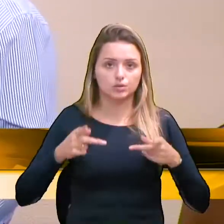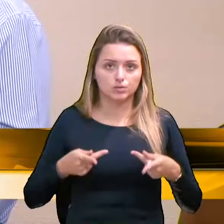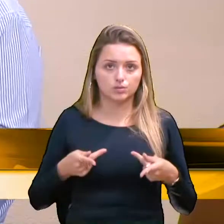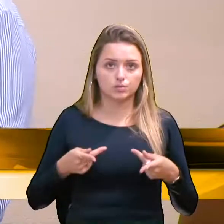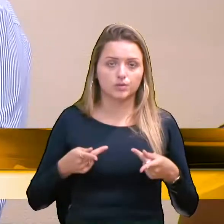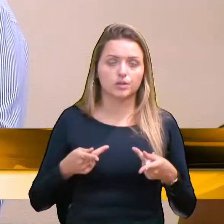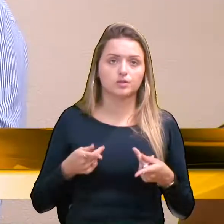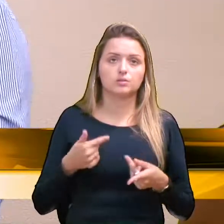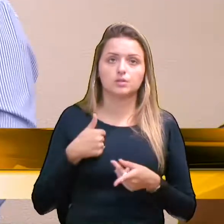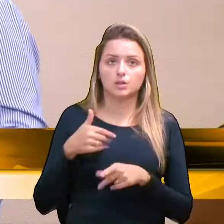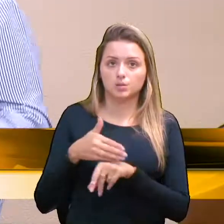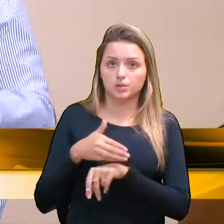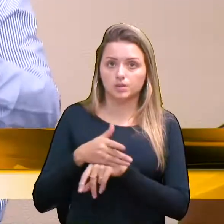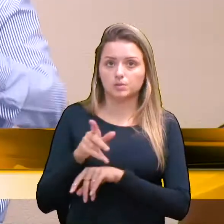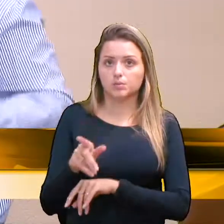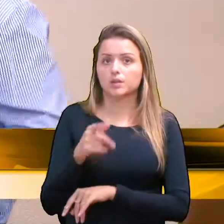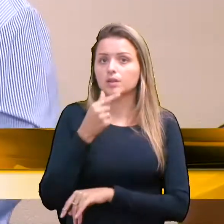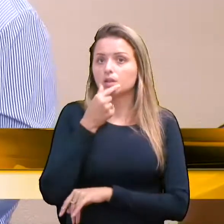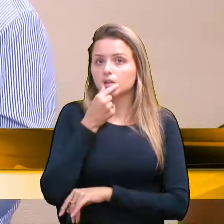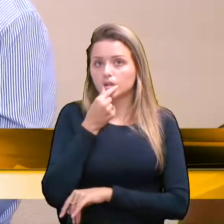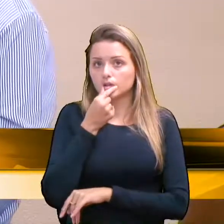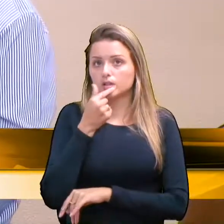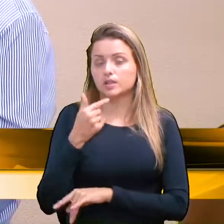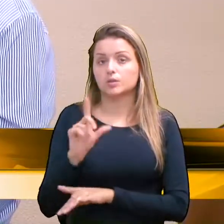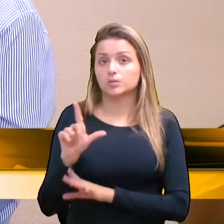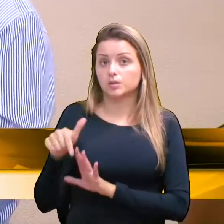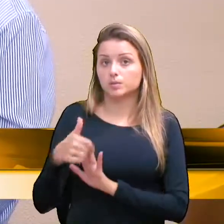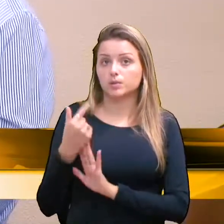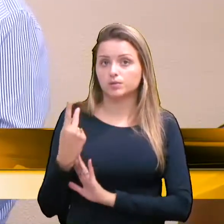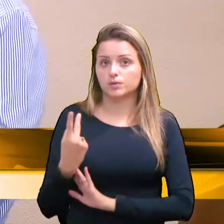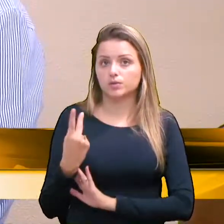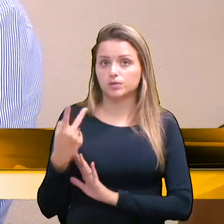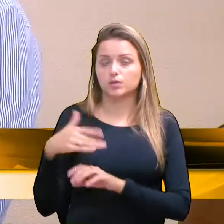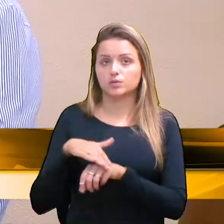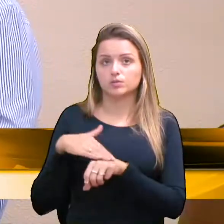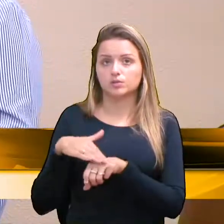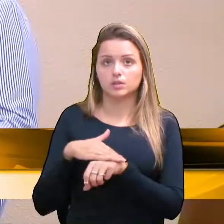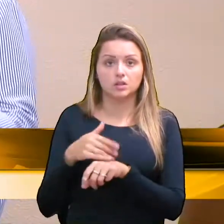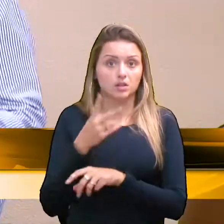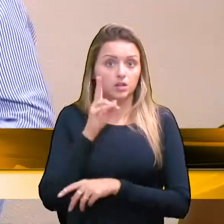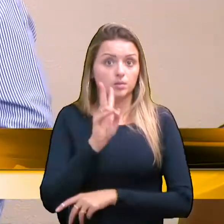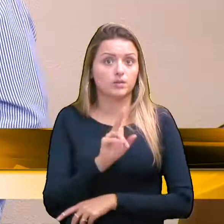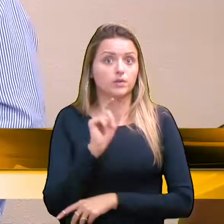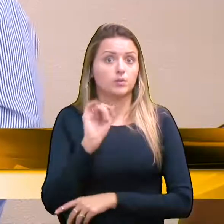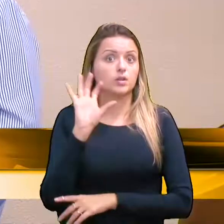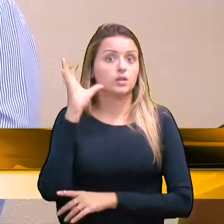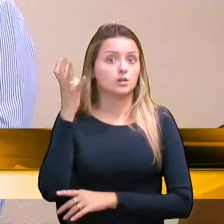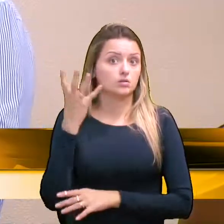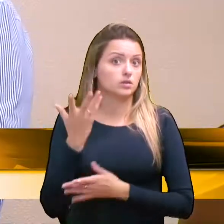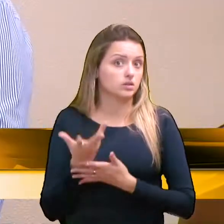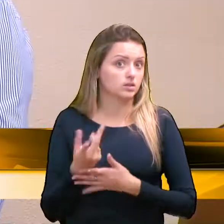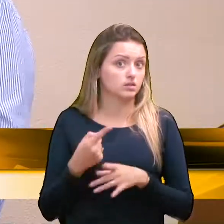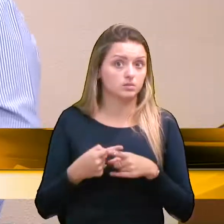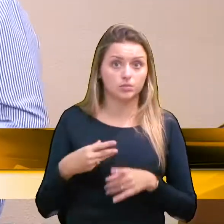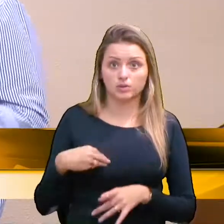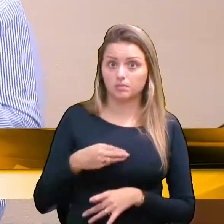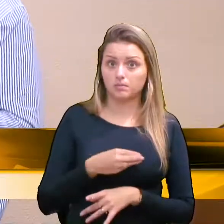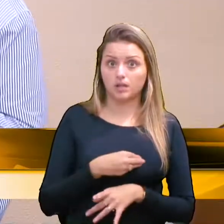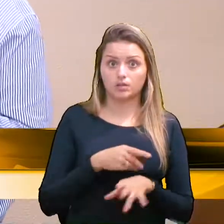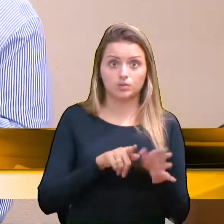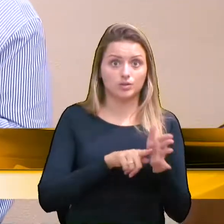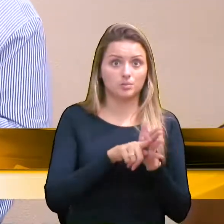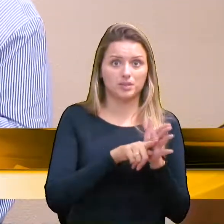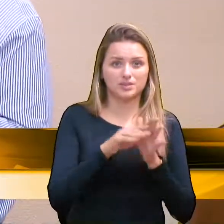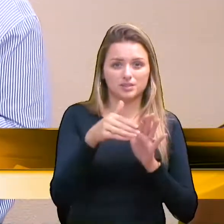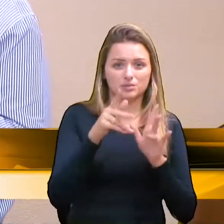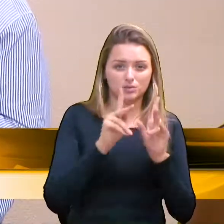faz parte, eu sei que o vereador Rodrigo, quero conversar com ele sobre isso, porque nós temos que ver o que está acontecendo, porque não dá mais para ficar... Poucos dias